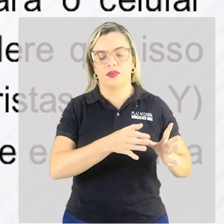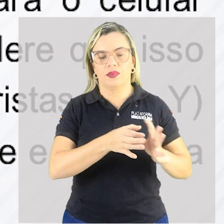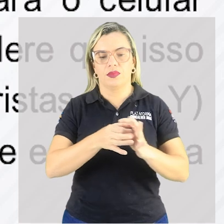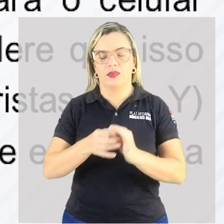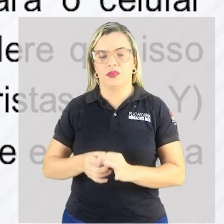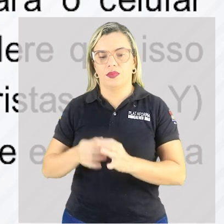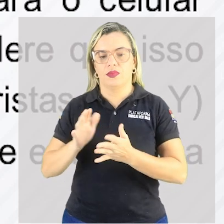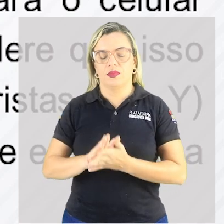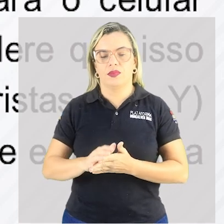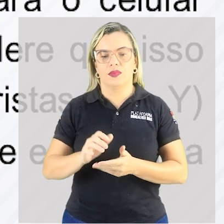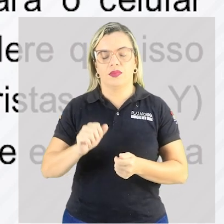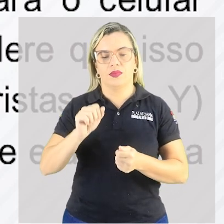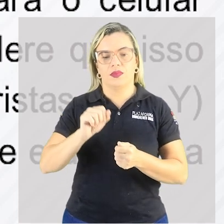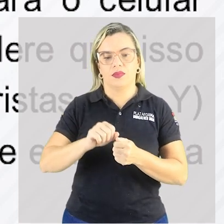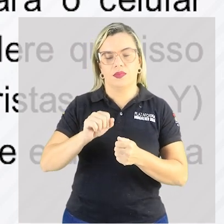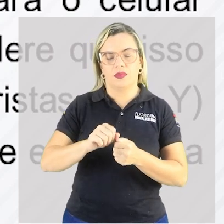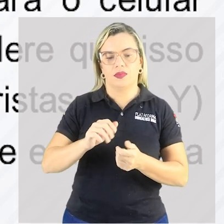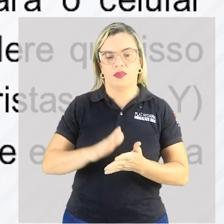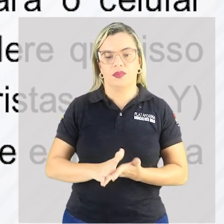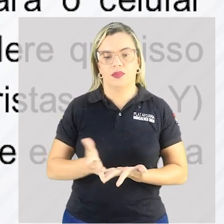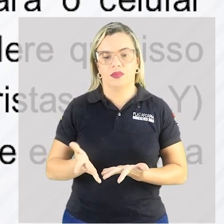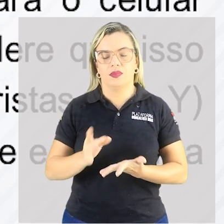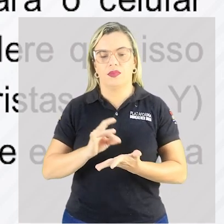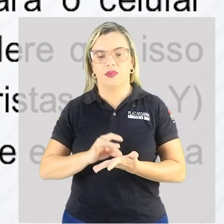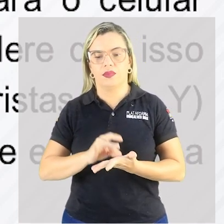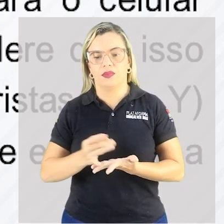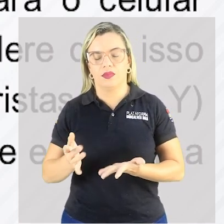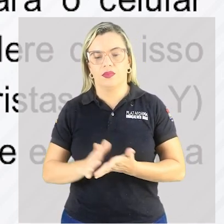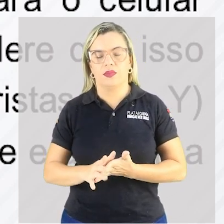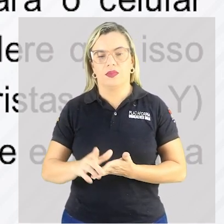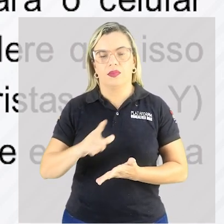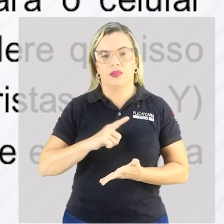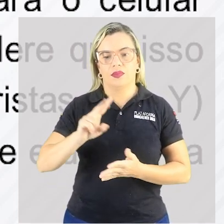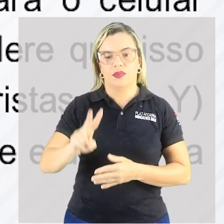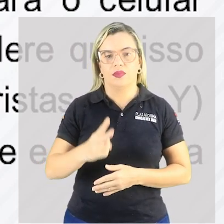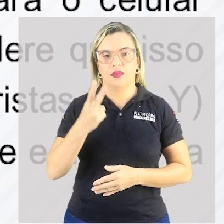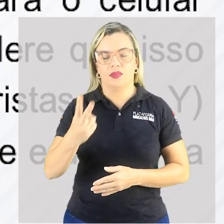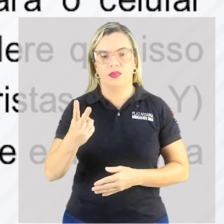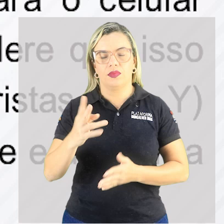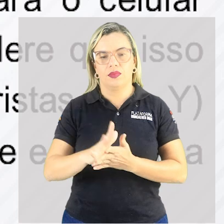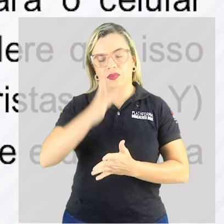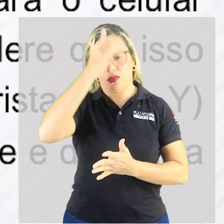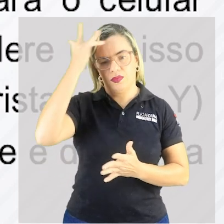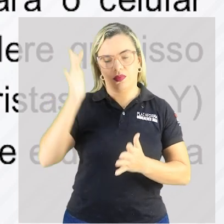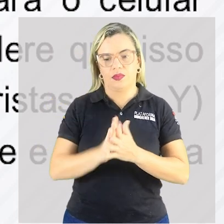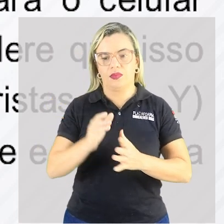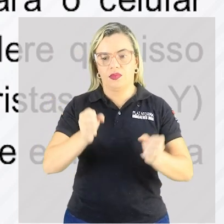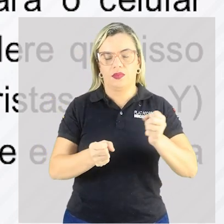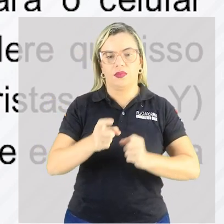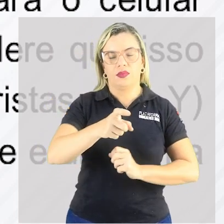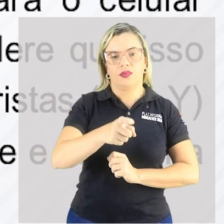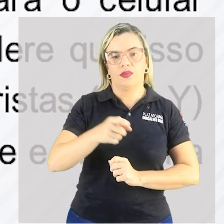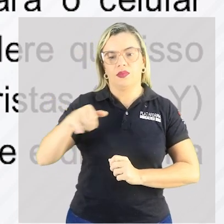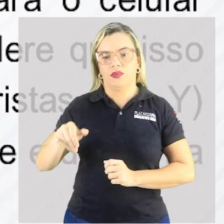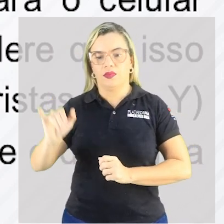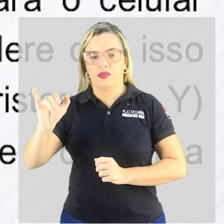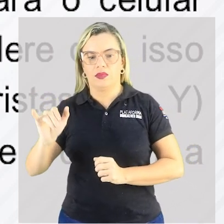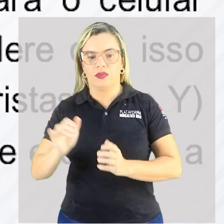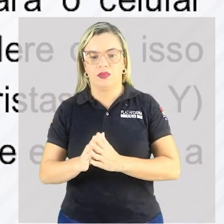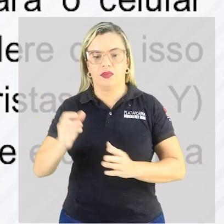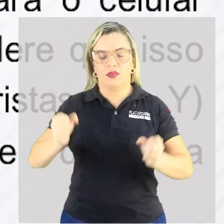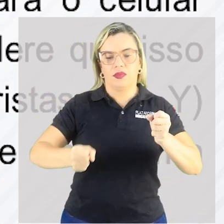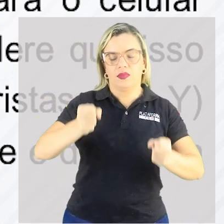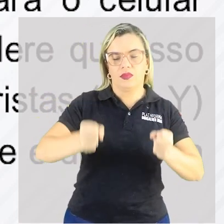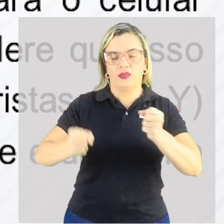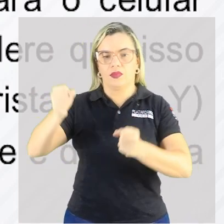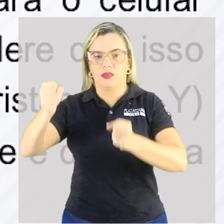Considere que isso de fato aconteça. Suponha que dois motoristas, X e Y,